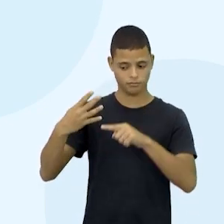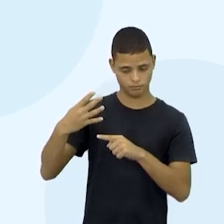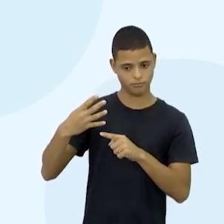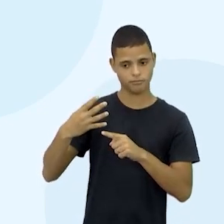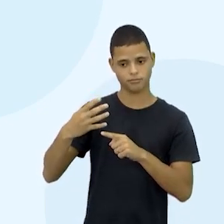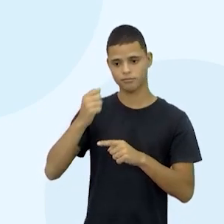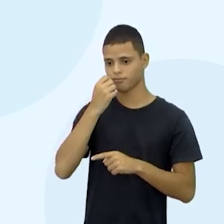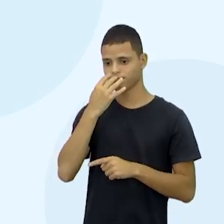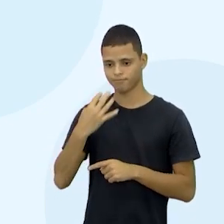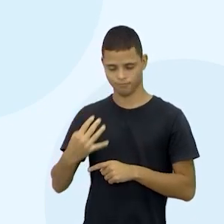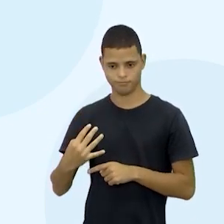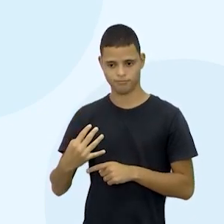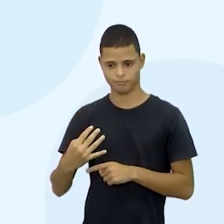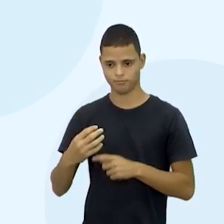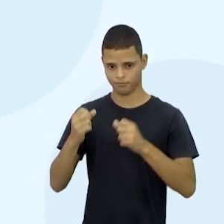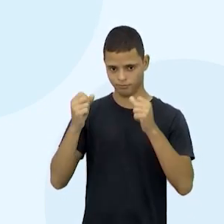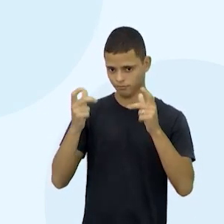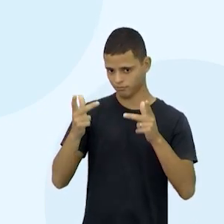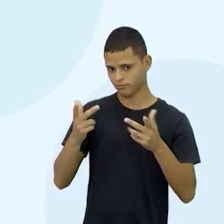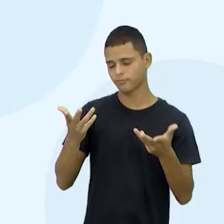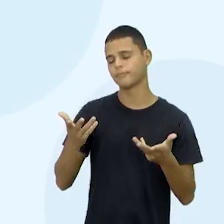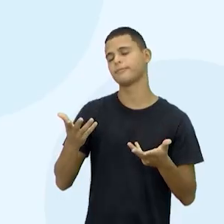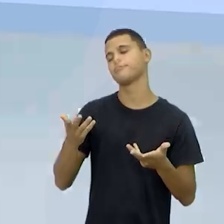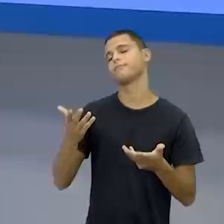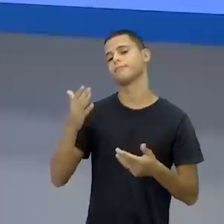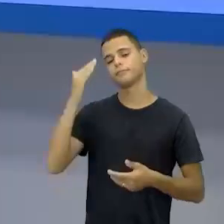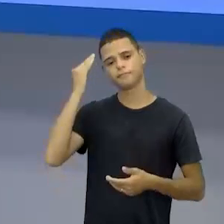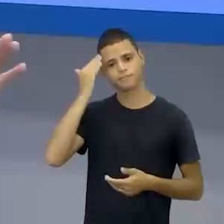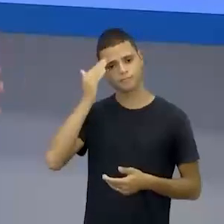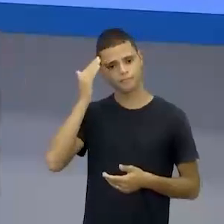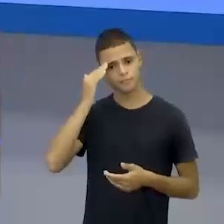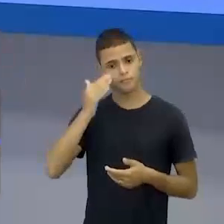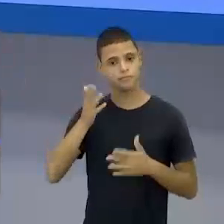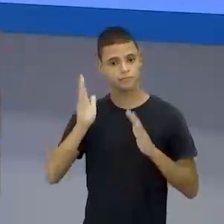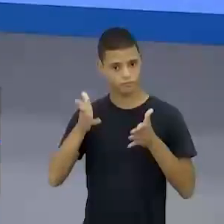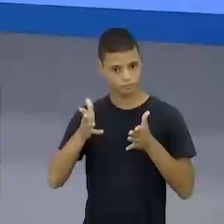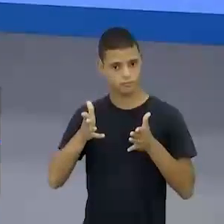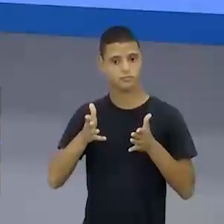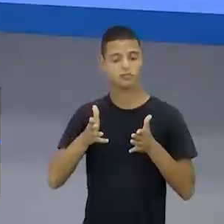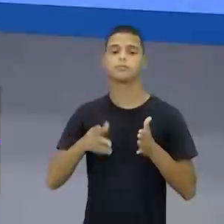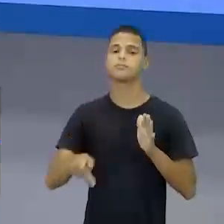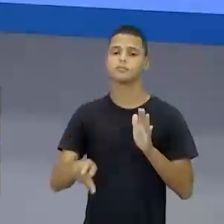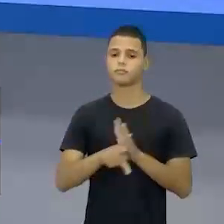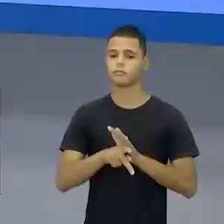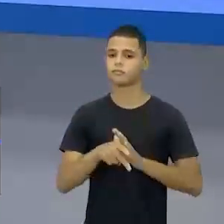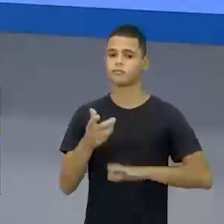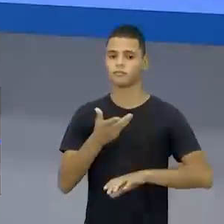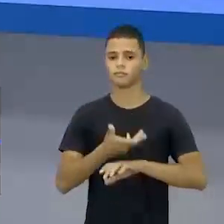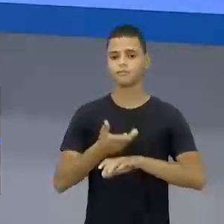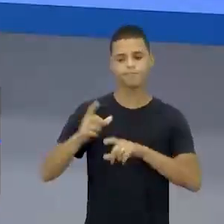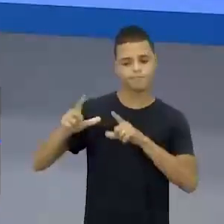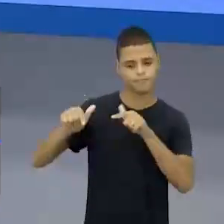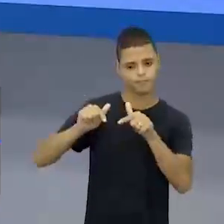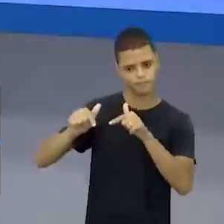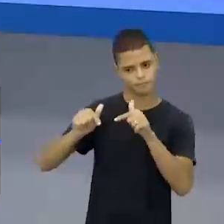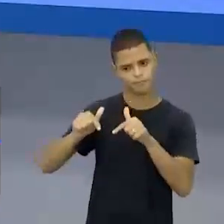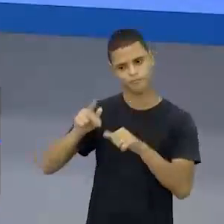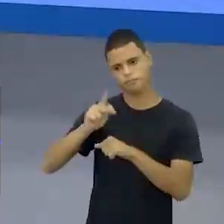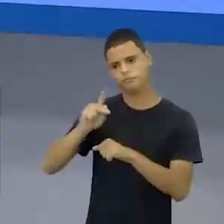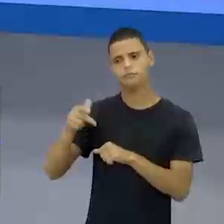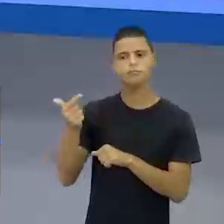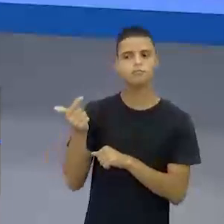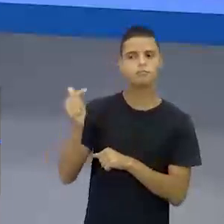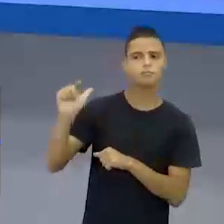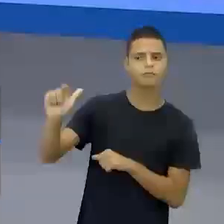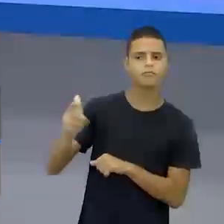a segunda conexão empreendedora. Tá. Então, peraí, deixa eu ver se eu entendi. Ele vai pegar a carta que ele fez aqui no nosso componente e vai trabalhar com o professor do outro